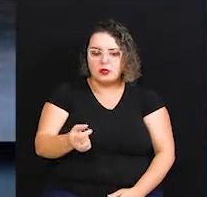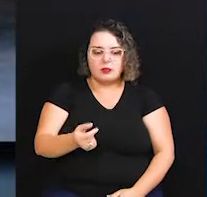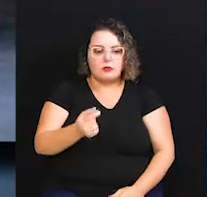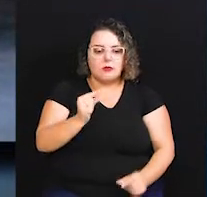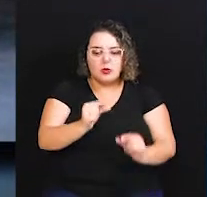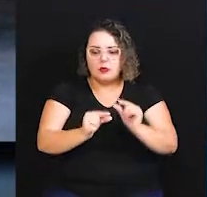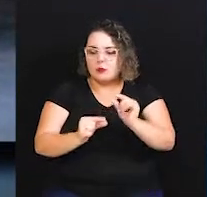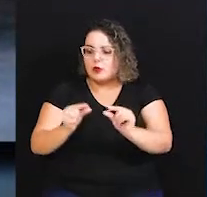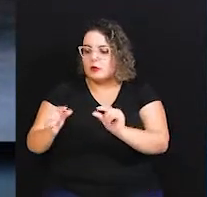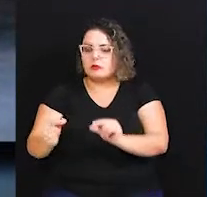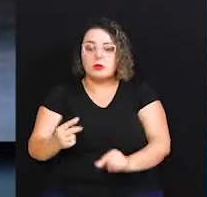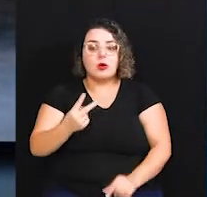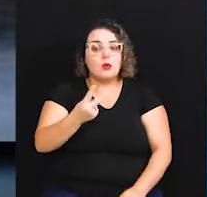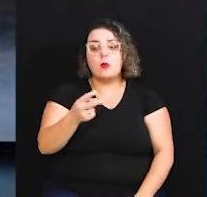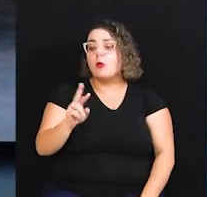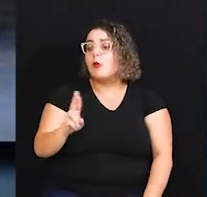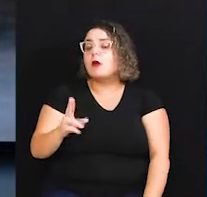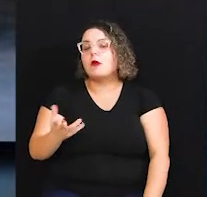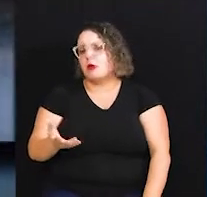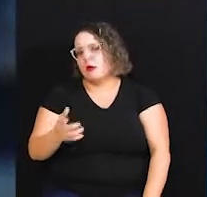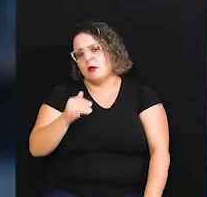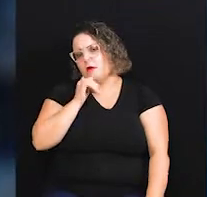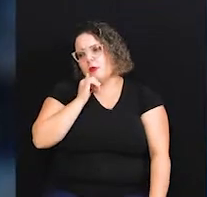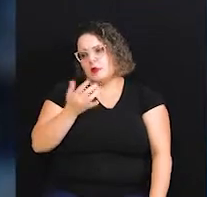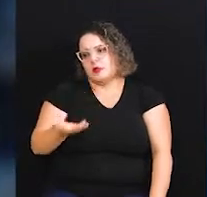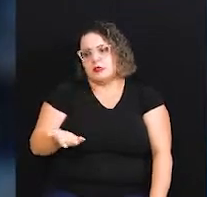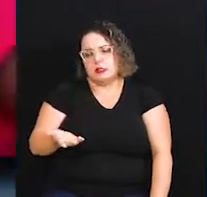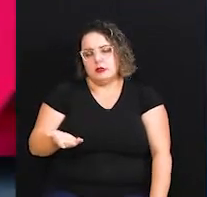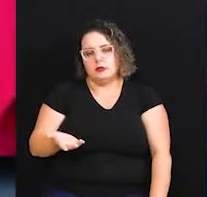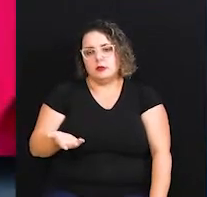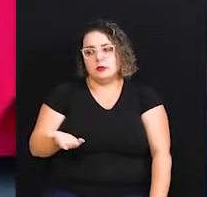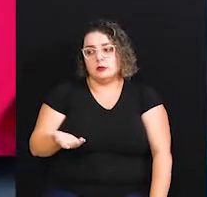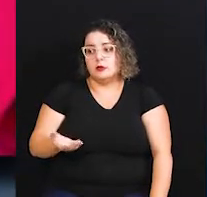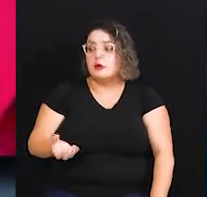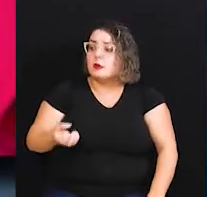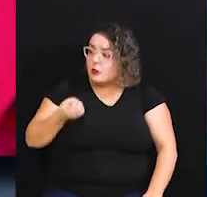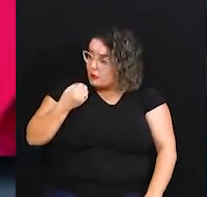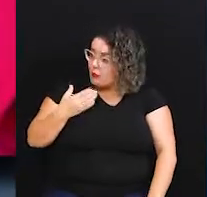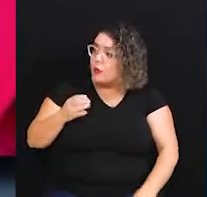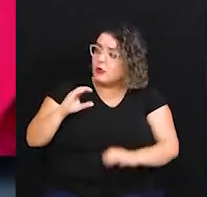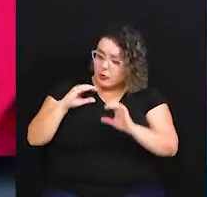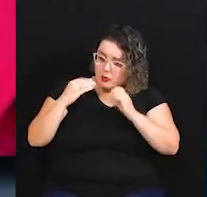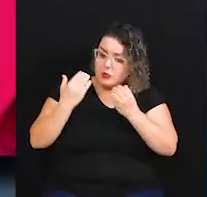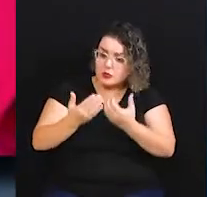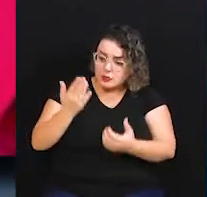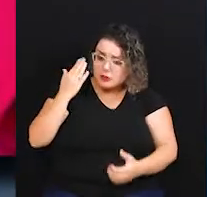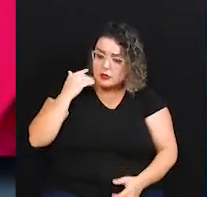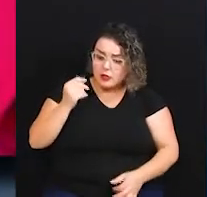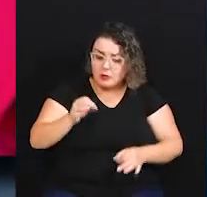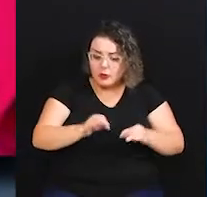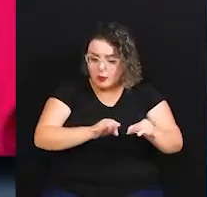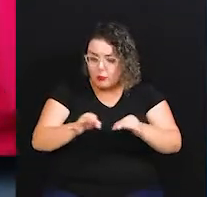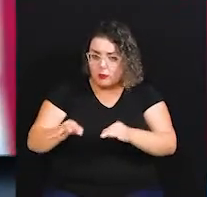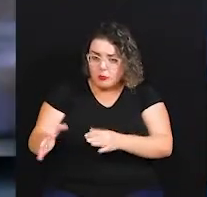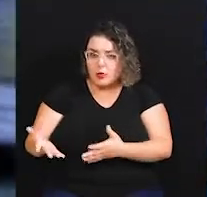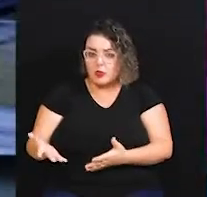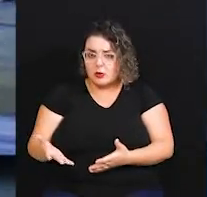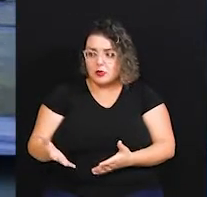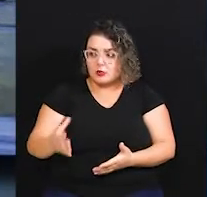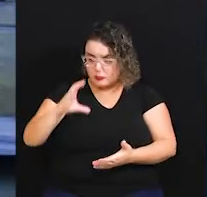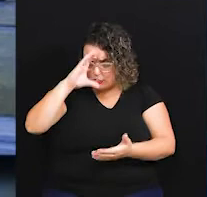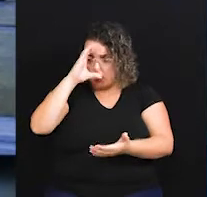assim, né? Pessoas doando R$2. Ai, gente, né? que massa. Então, que bom que a comunidade sabe que é um projeto que pode confiar, então